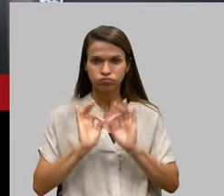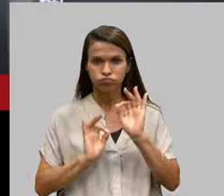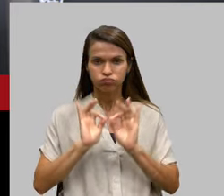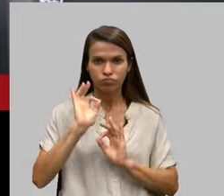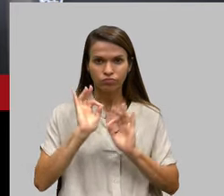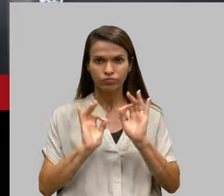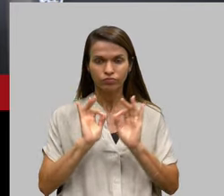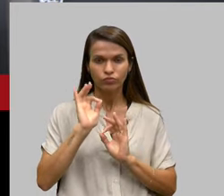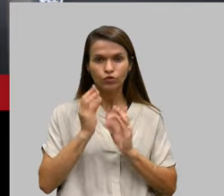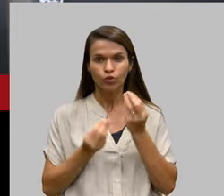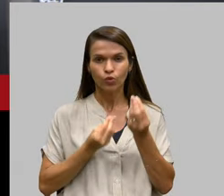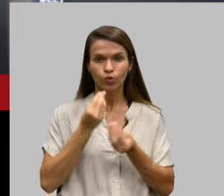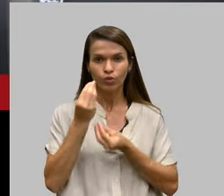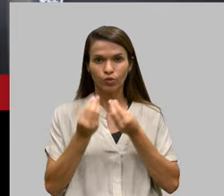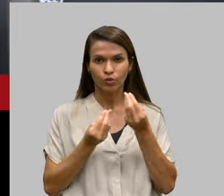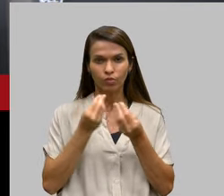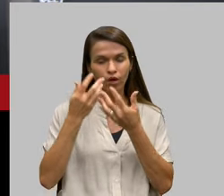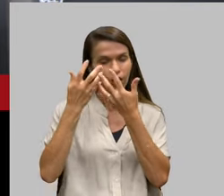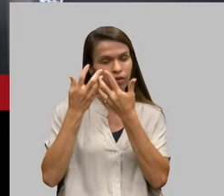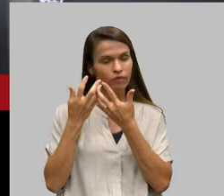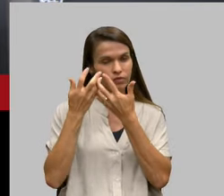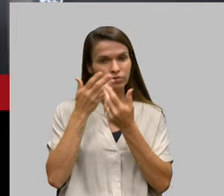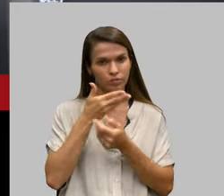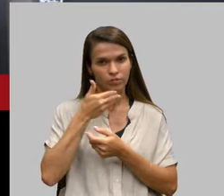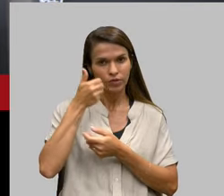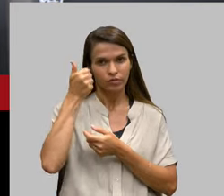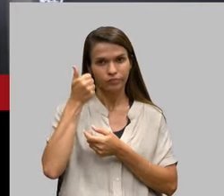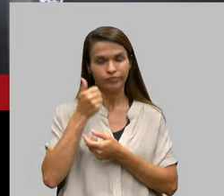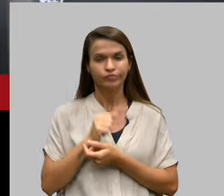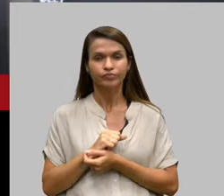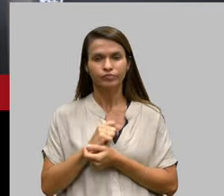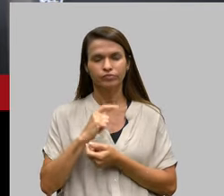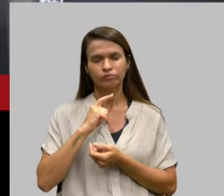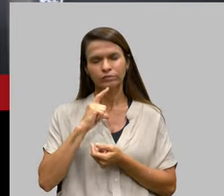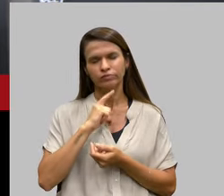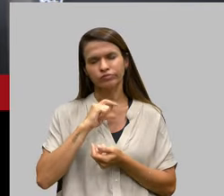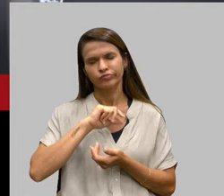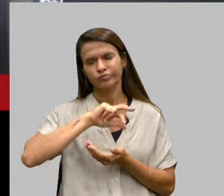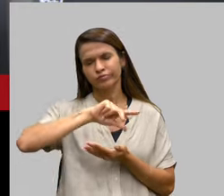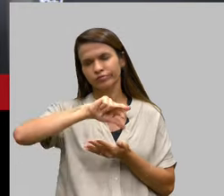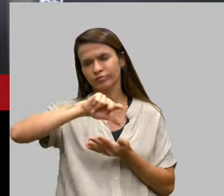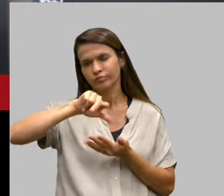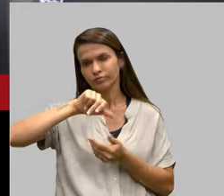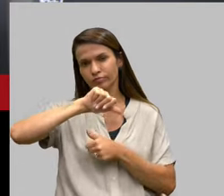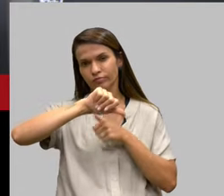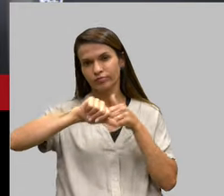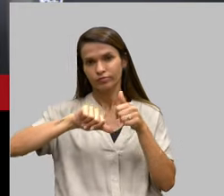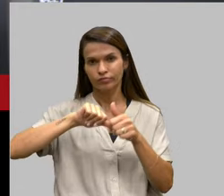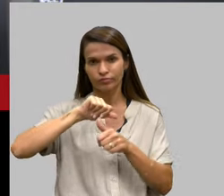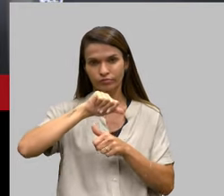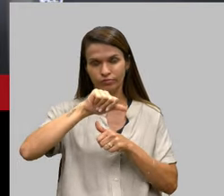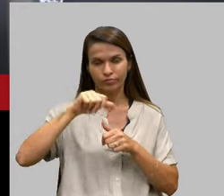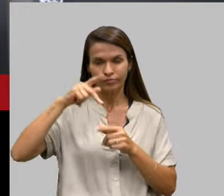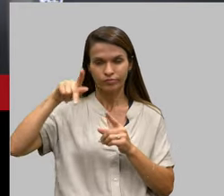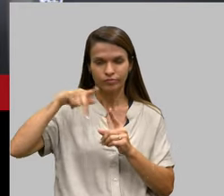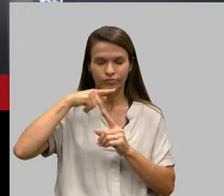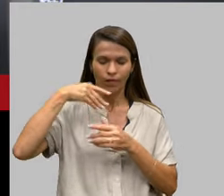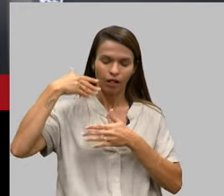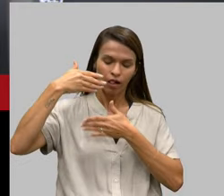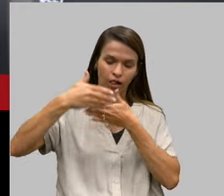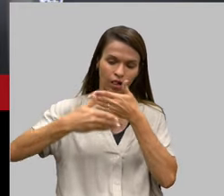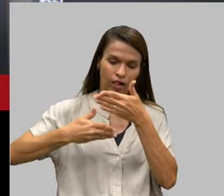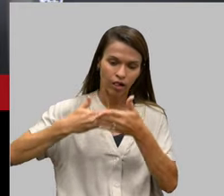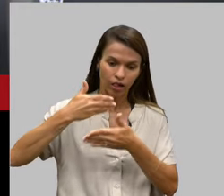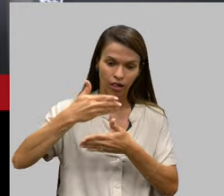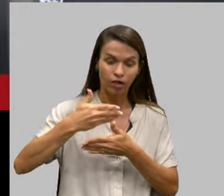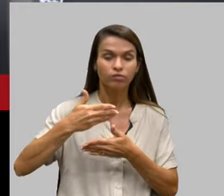precisa eh refletir melhor houveram diversas mudanças previdenciárias ao longo do tempo e nesse